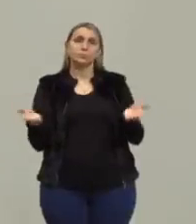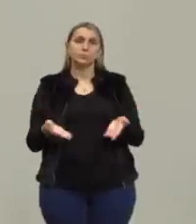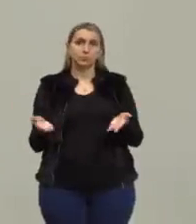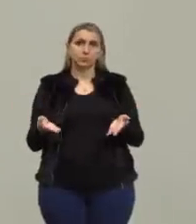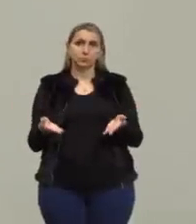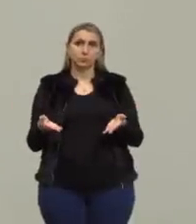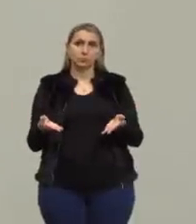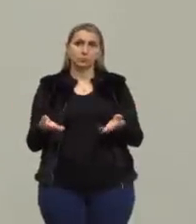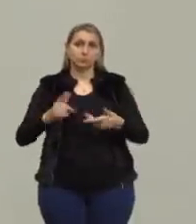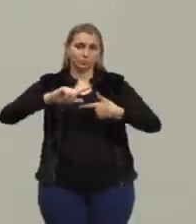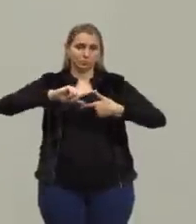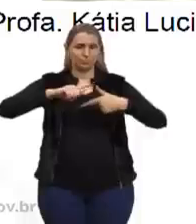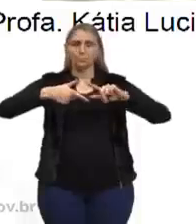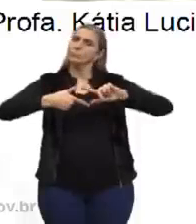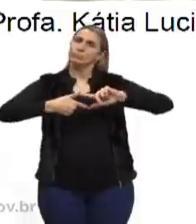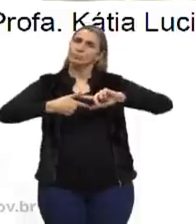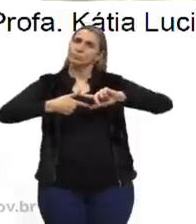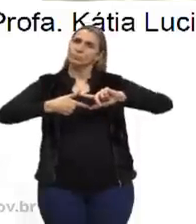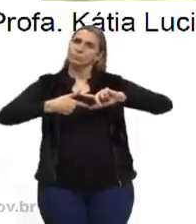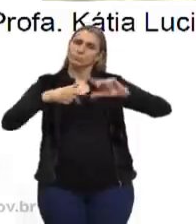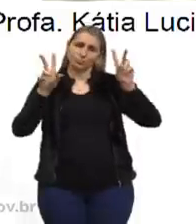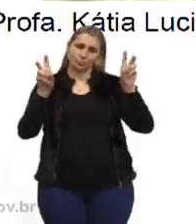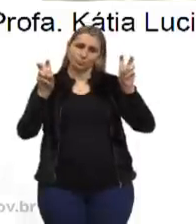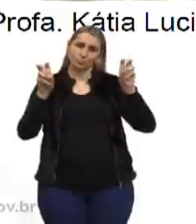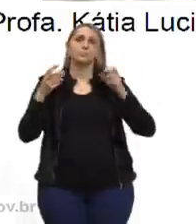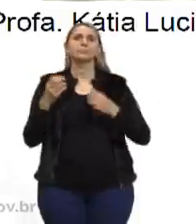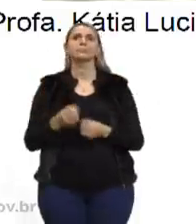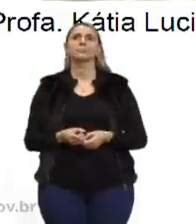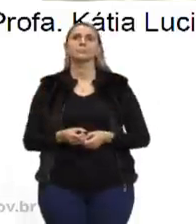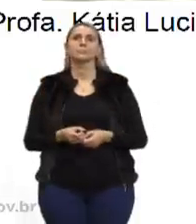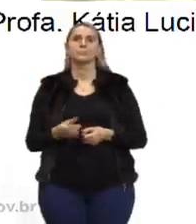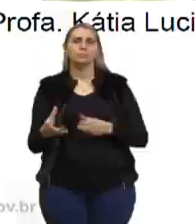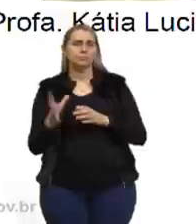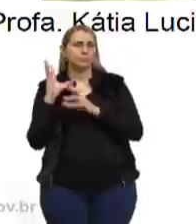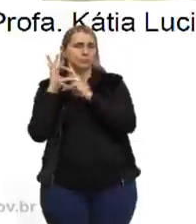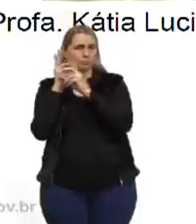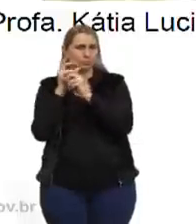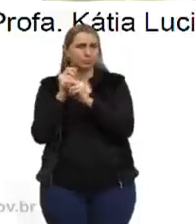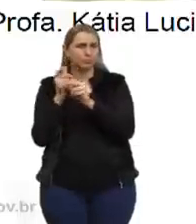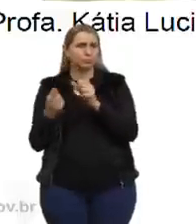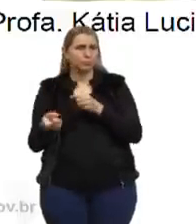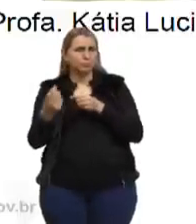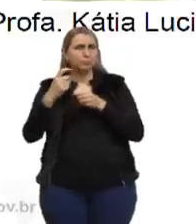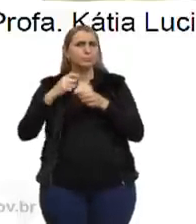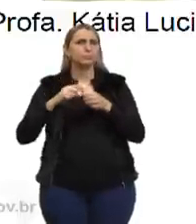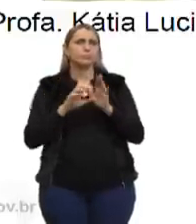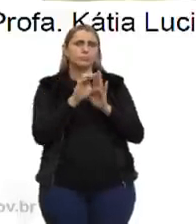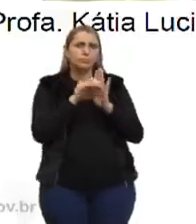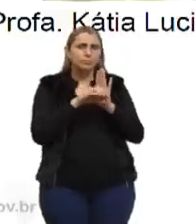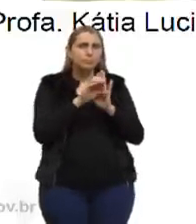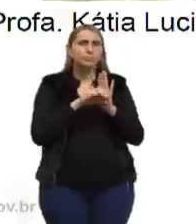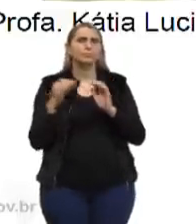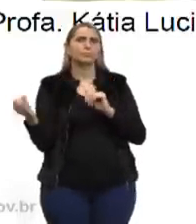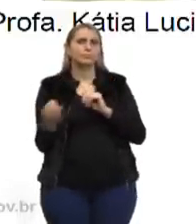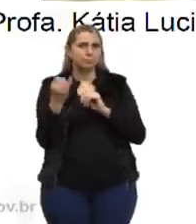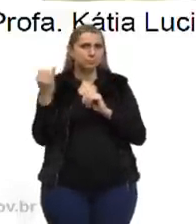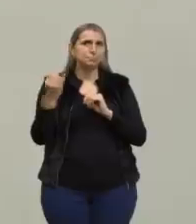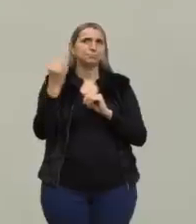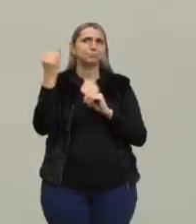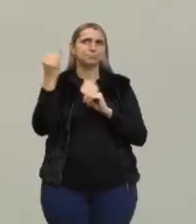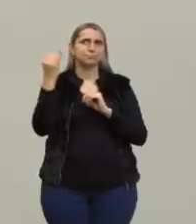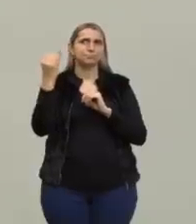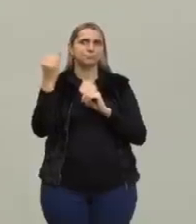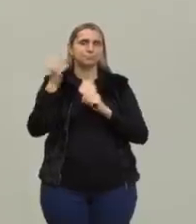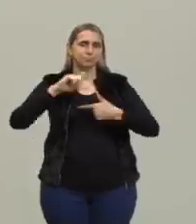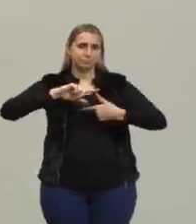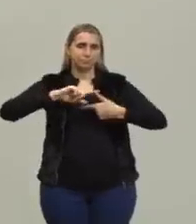nesse bloco de geometria, certo? Nós vamos dar uma retomada em alguns conceitos importantes de